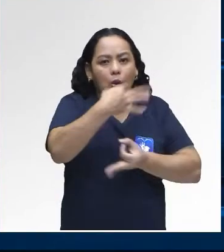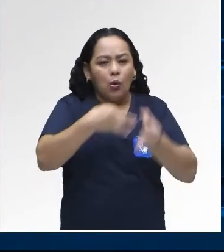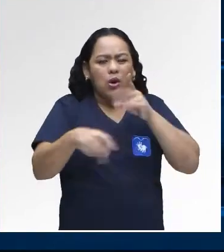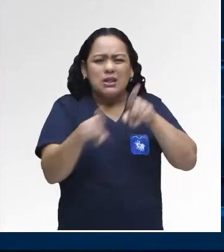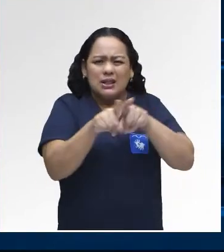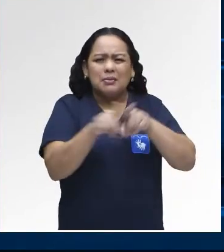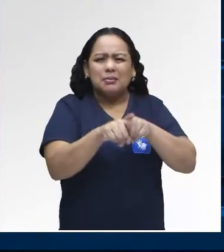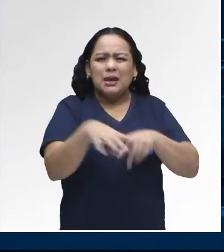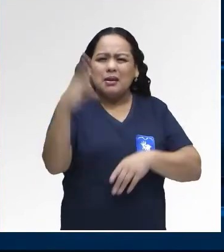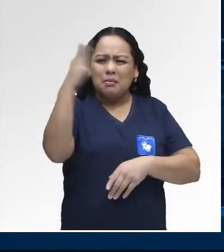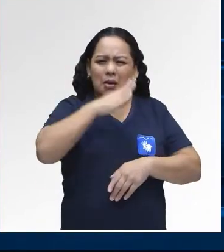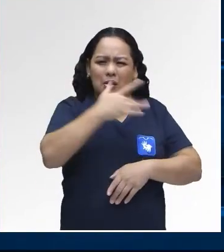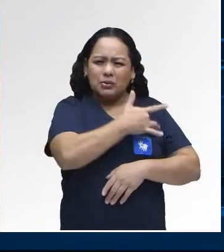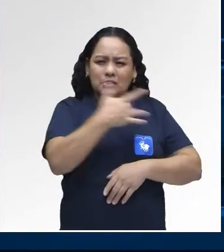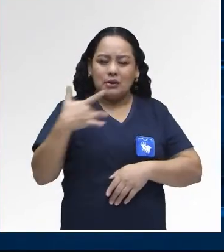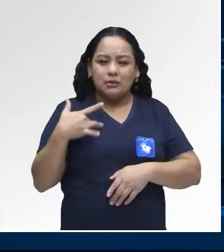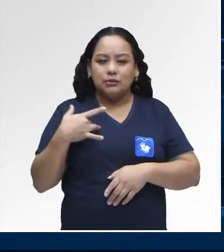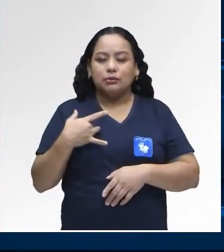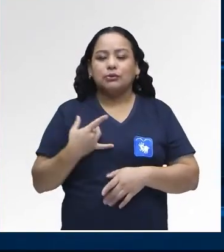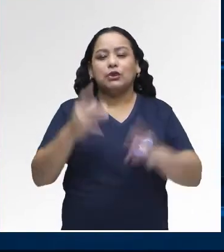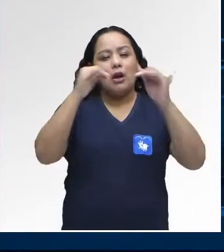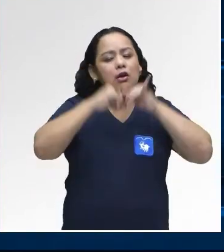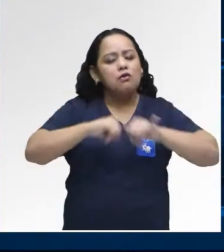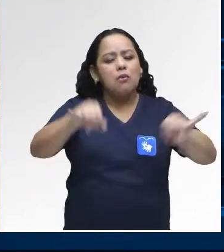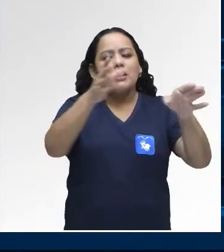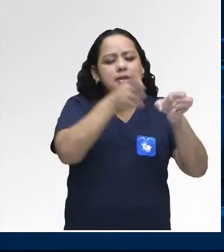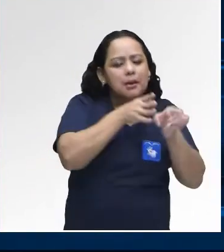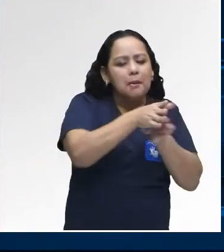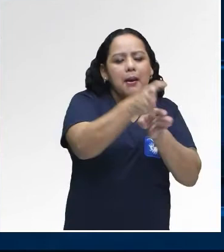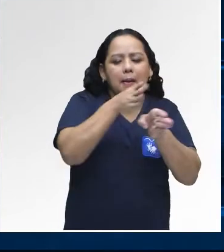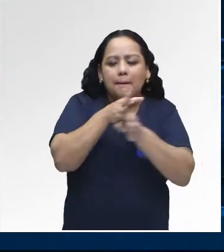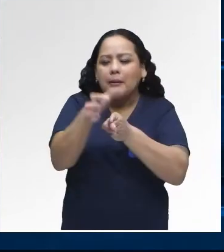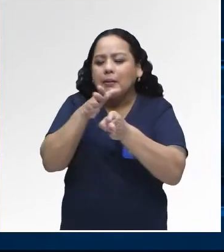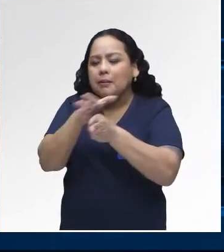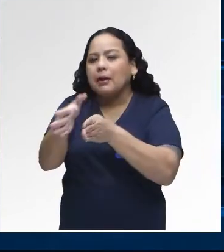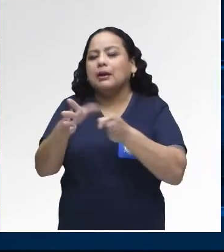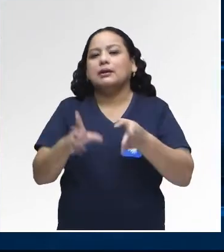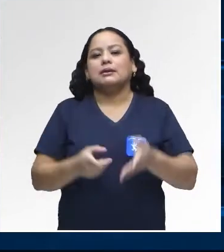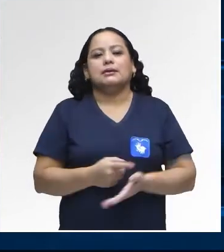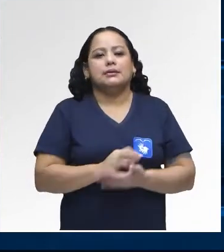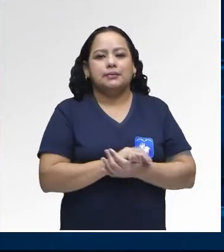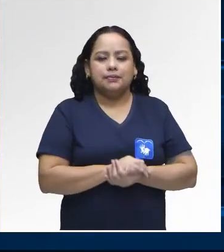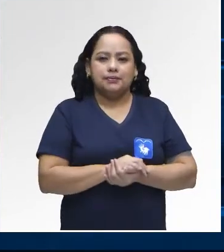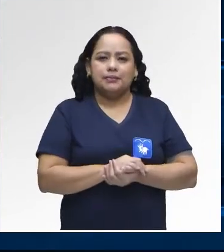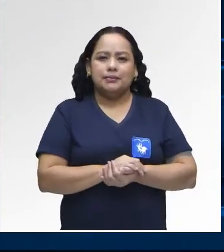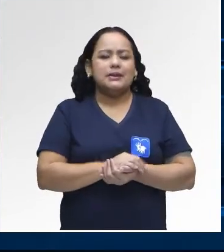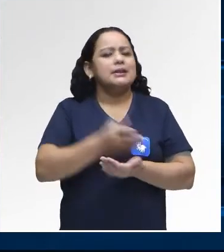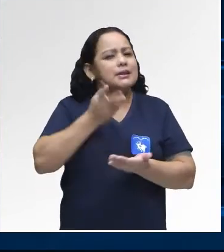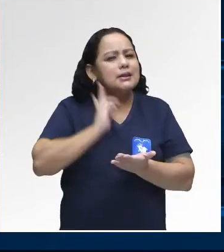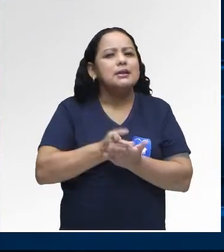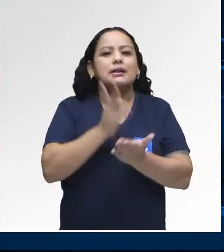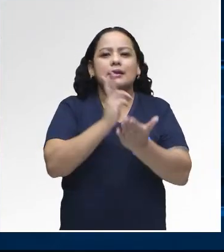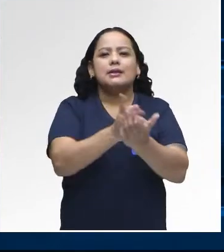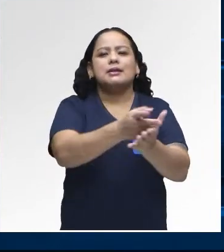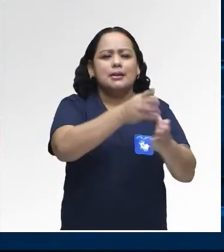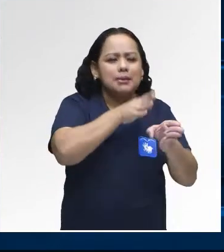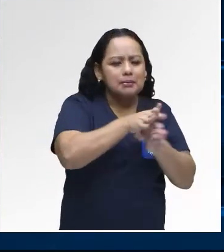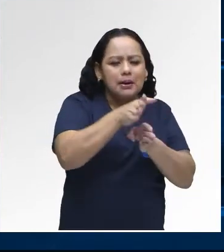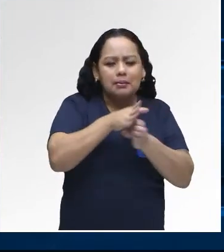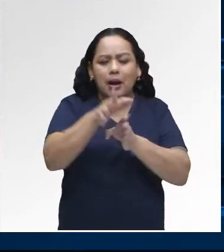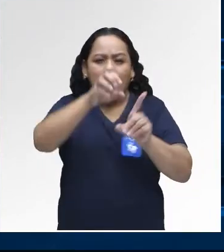mal, apesar de todas essas informações serem bastante